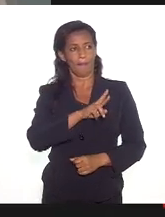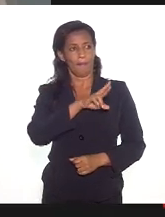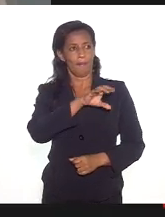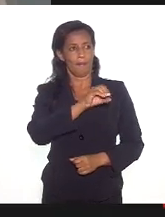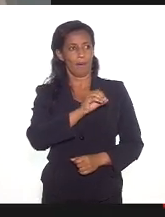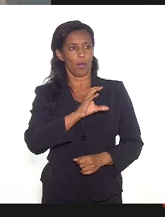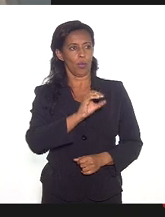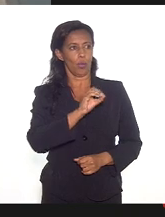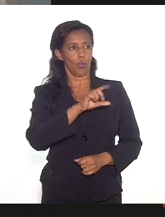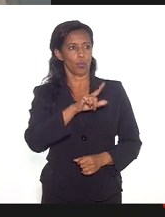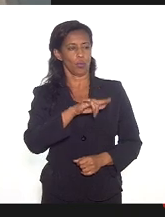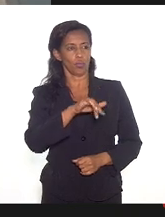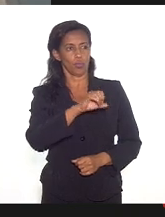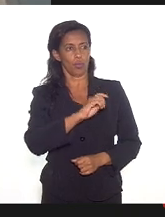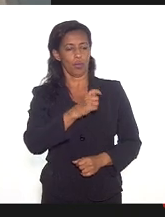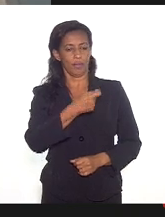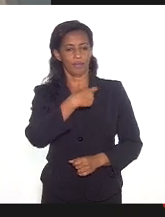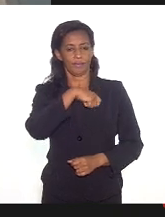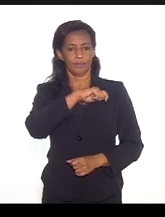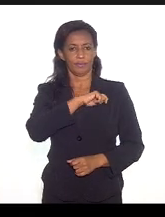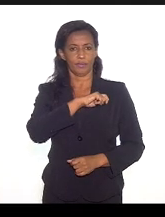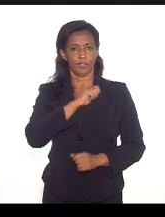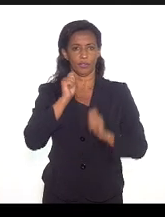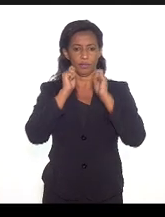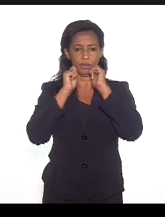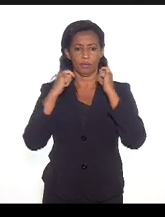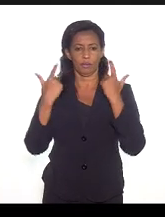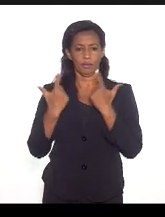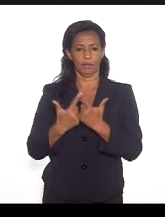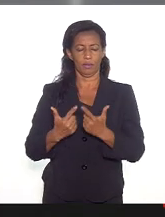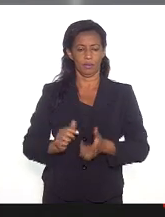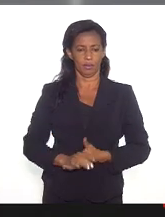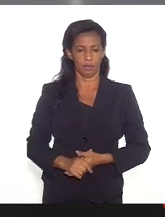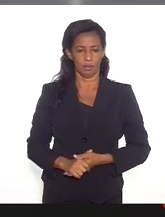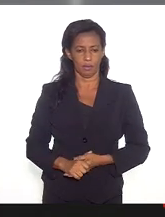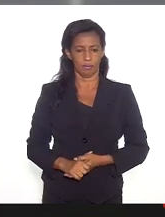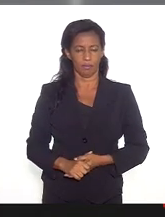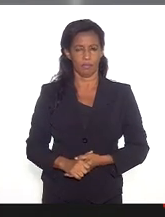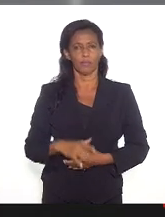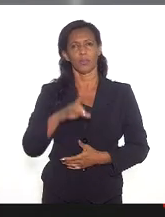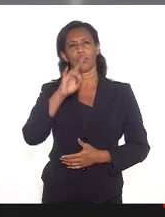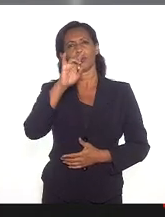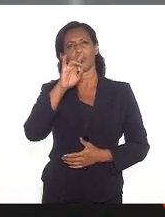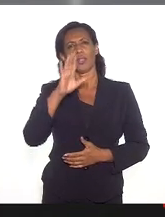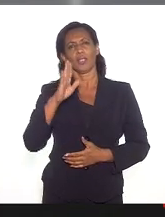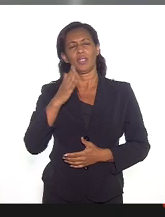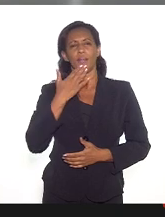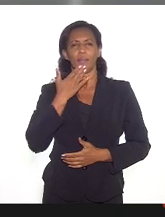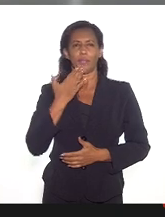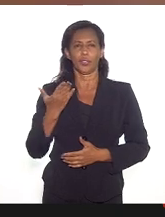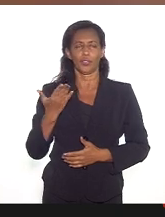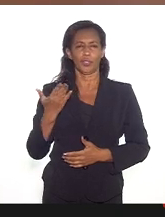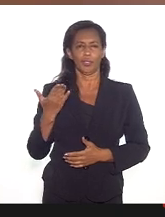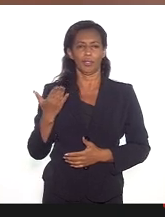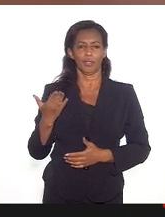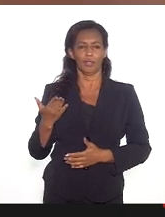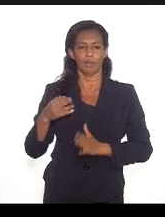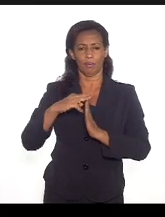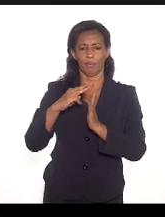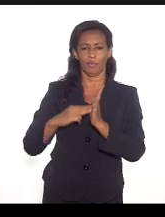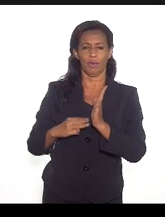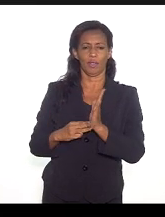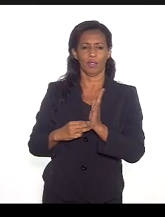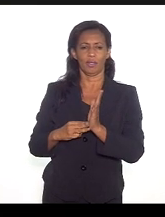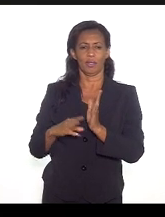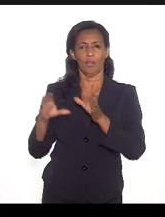assessoria fiscal da LERJ. Deputada Célia Jordão, eu só queria propor com metodologia, se houver acordo, que a gente fizesse um